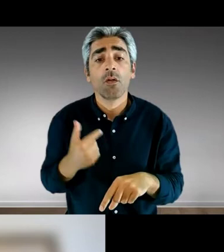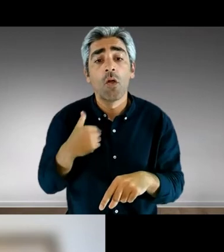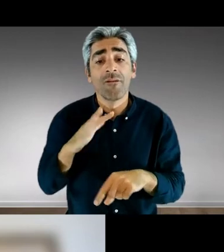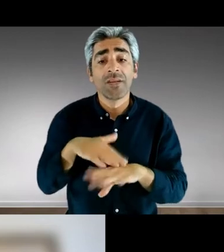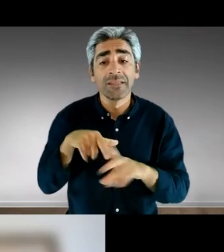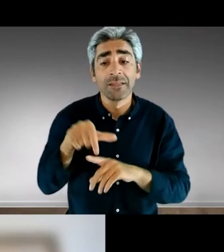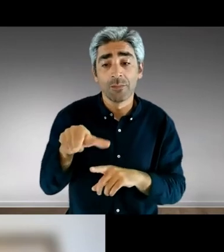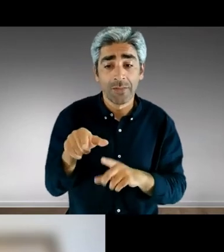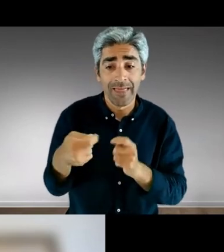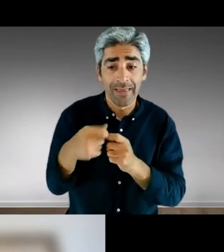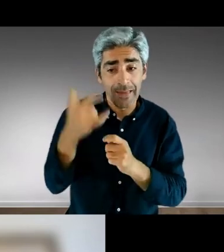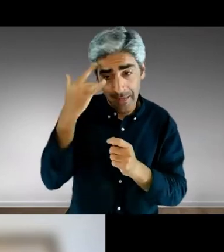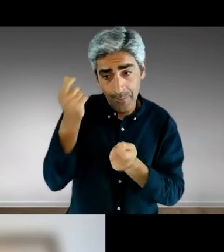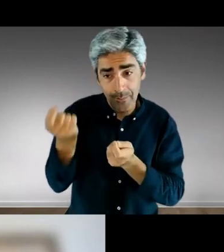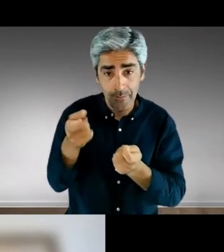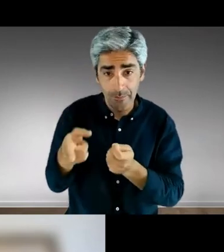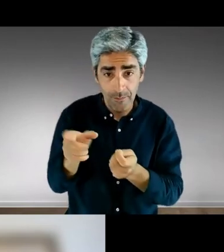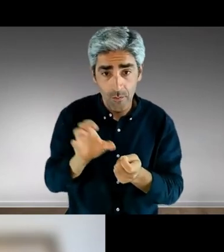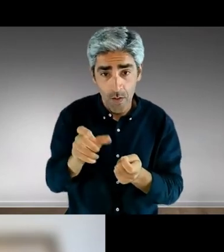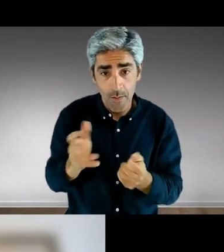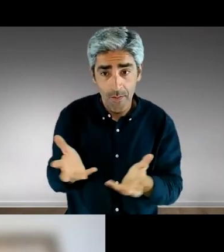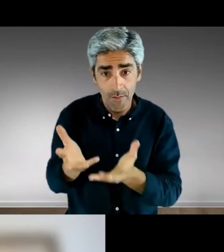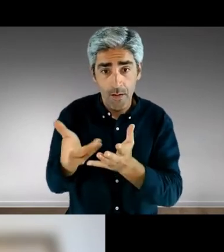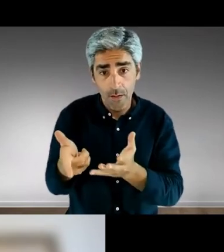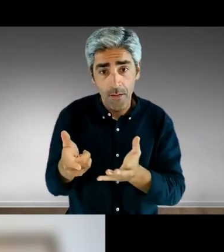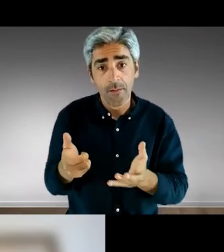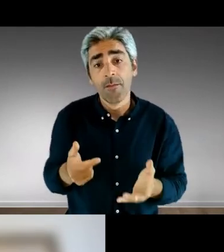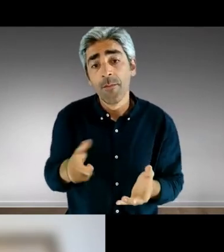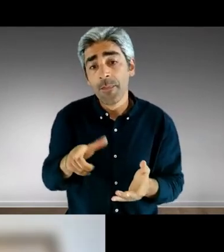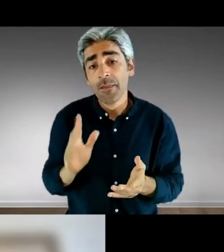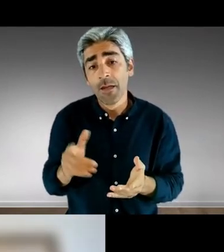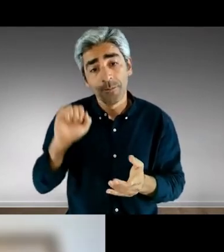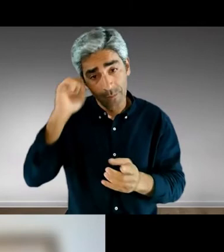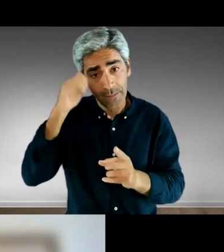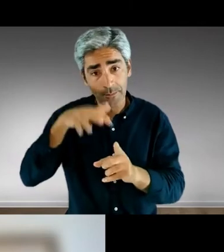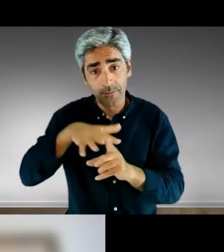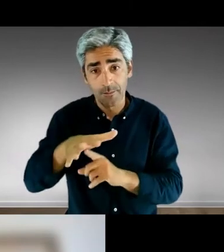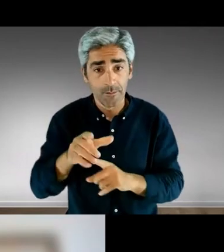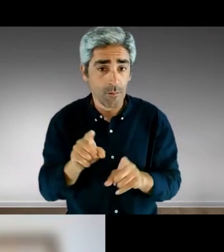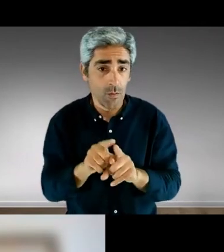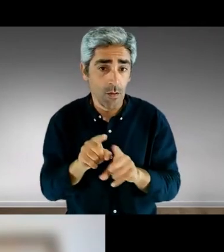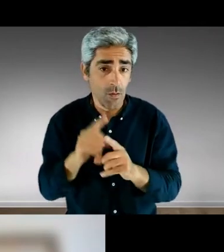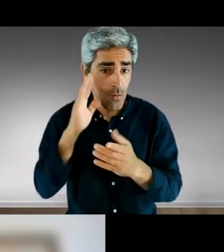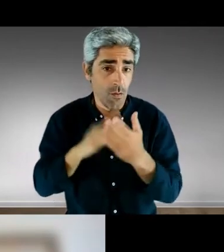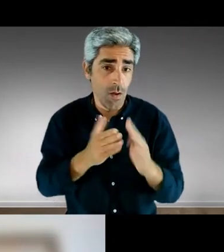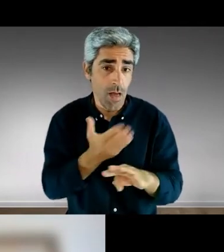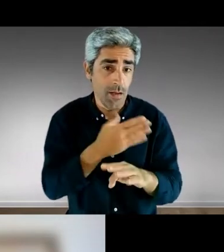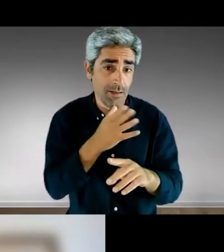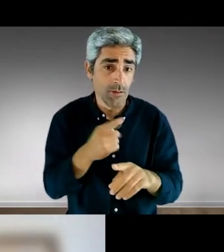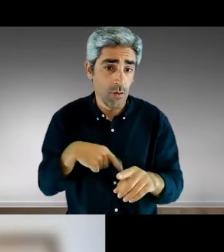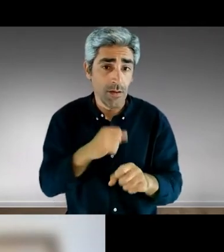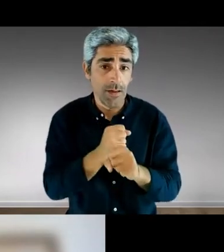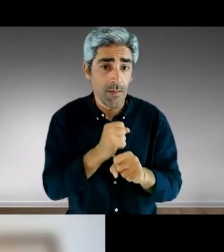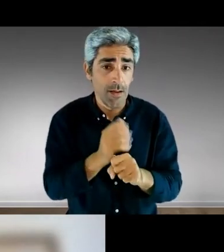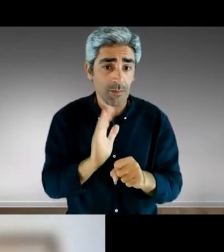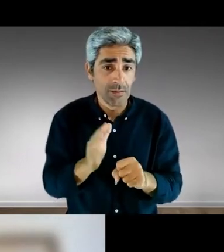tipo de iniciativas e desta promoção, nós depois disto tem que ter consequências, como disse o colega anterior, o nosso trabalho